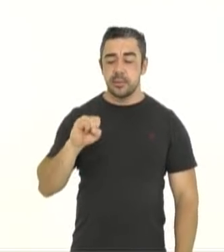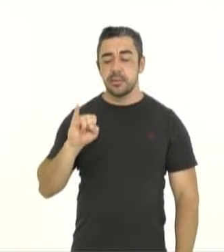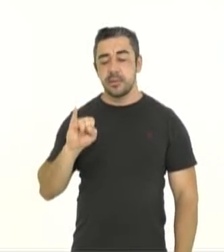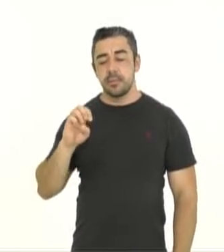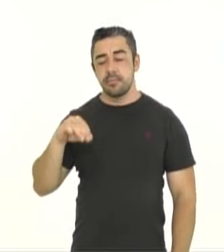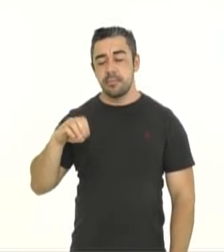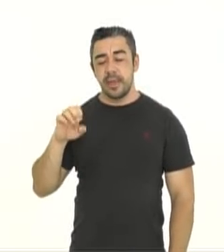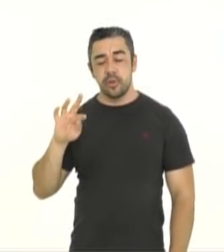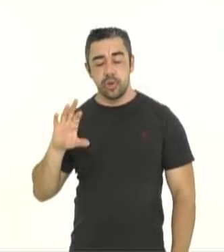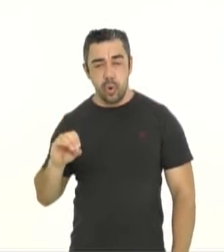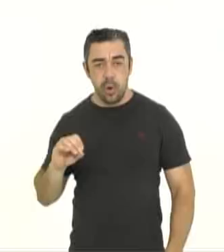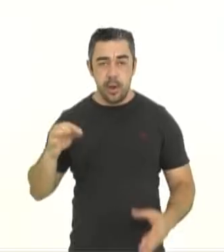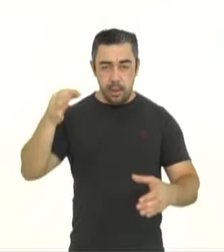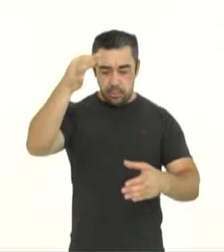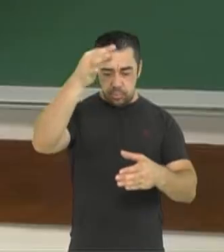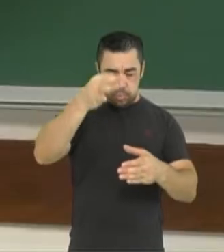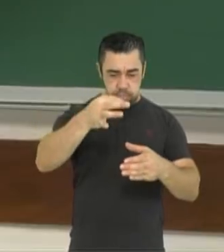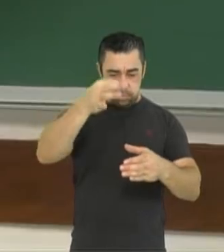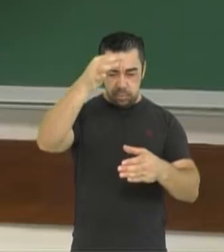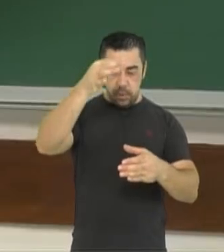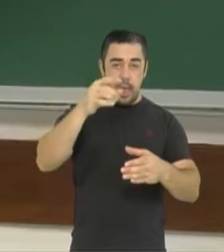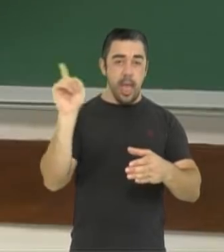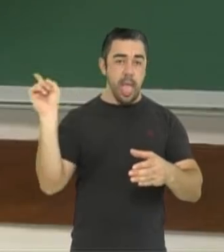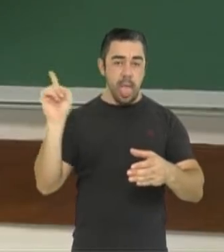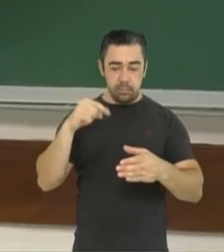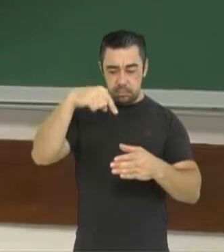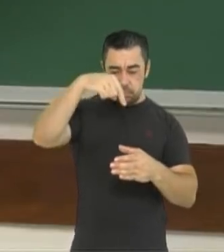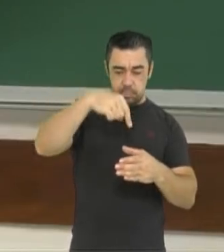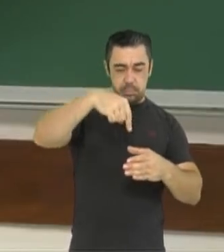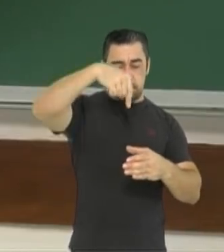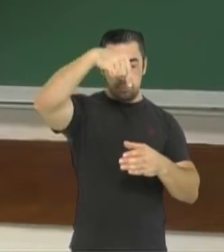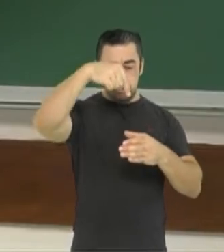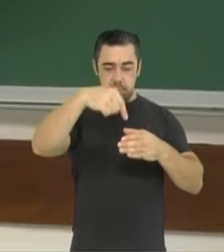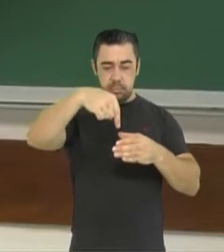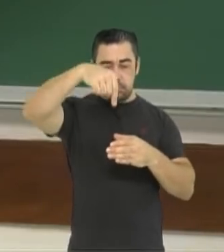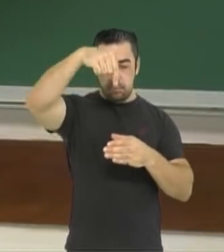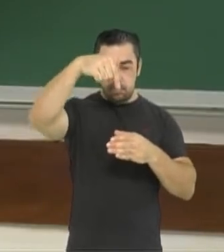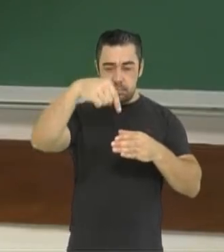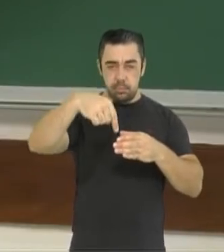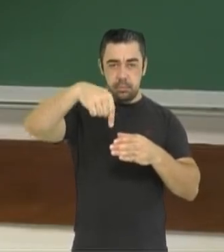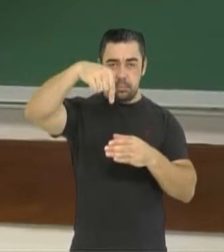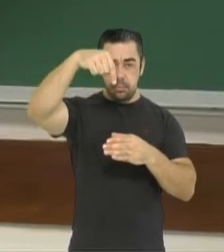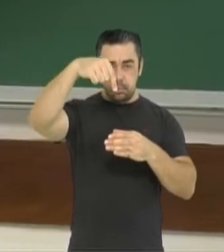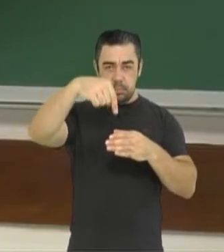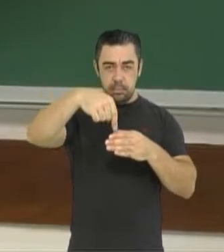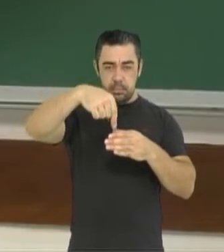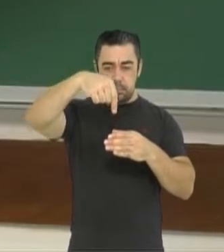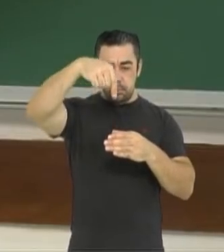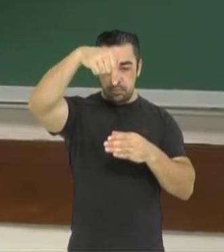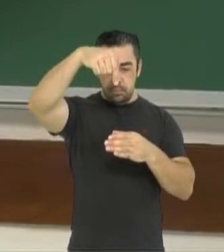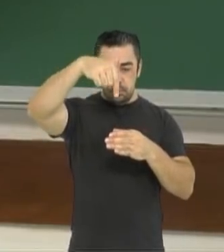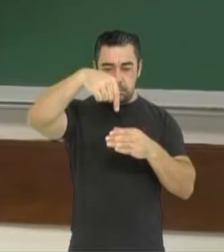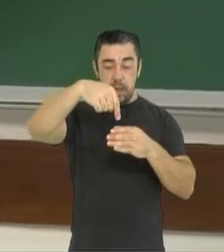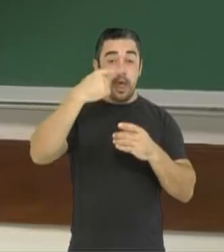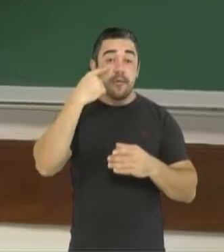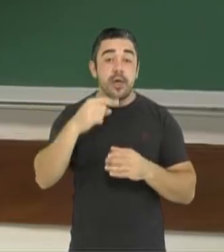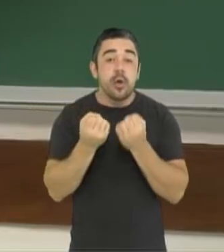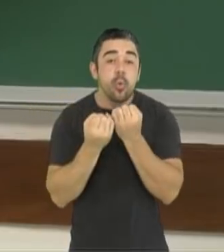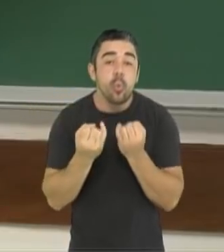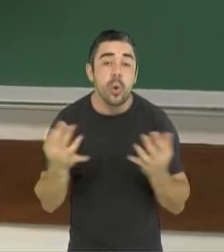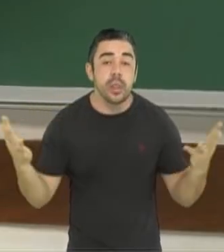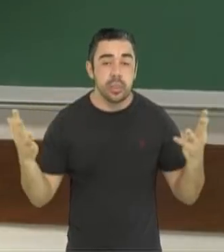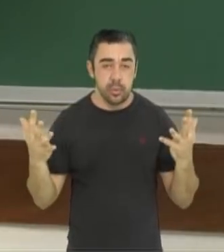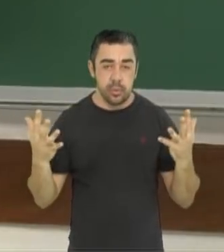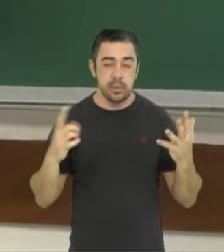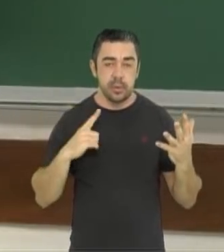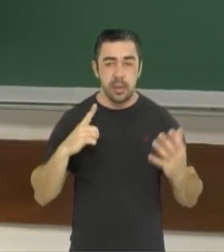contém um determinado líquido, ele fica lá flutuando dentro do líquido e, através da graduação, a gente consegue verificar a